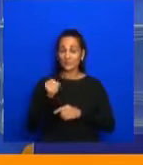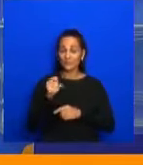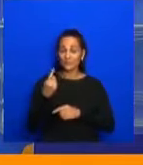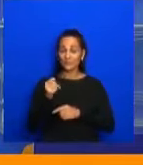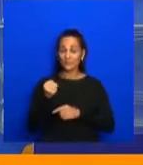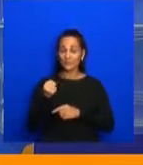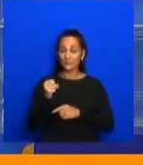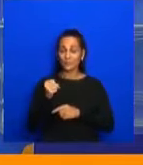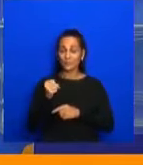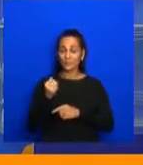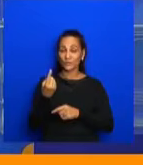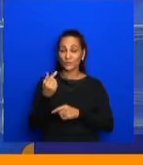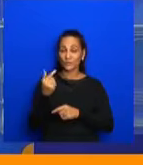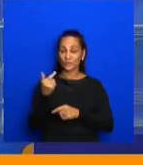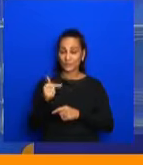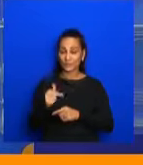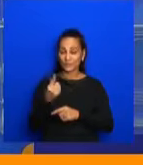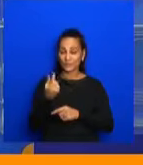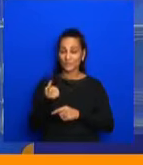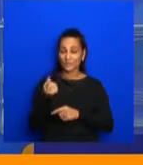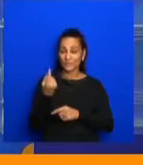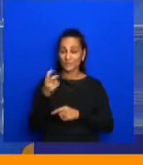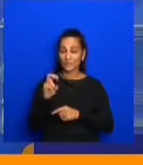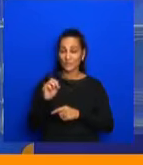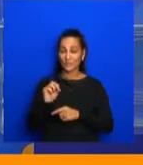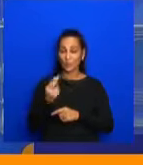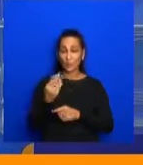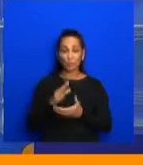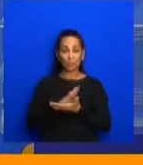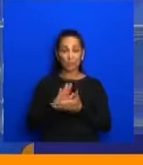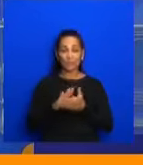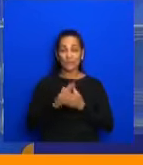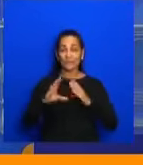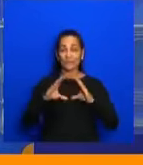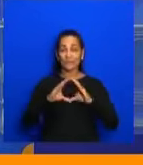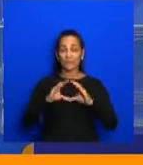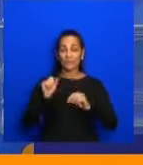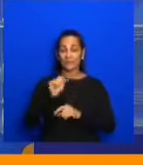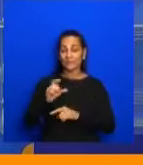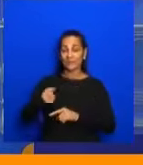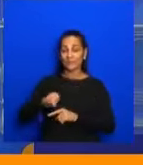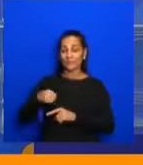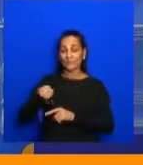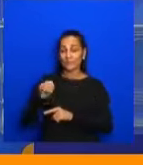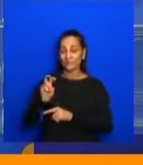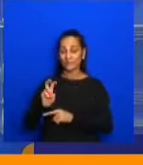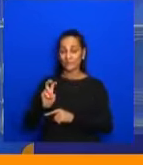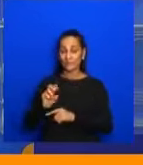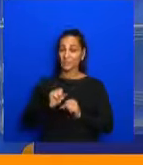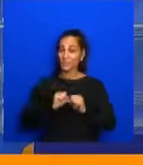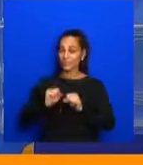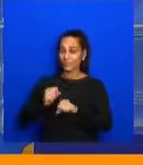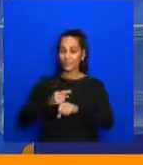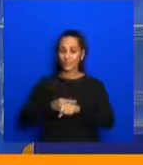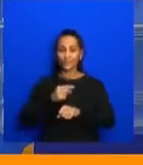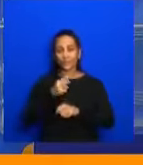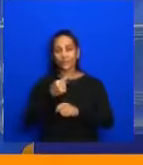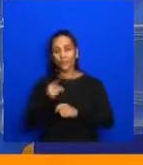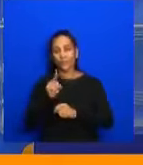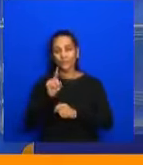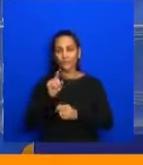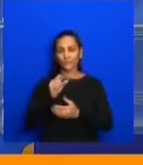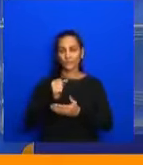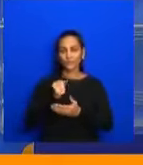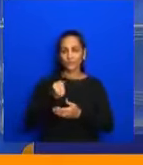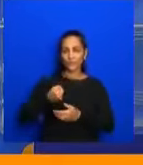18, 17, 16, 15 ou nenhum número. Bola azul 05, azul 05. E pode ser agora, o vigésimo